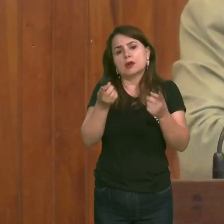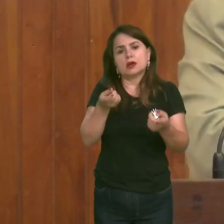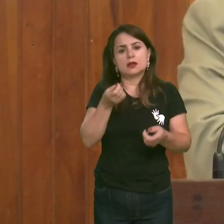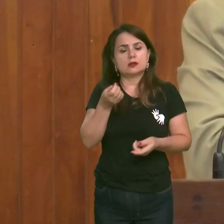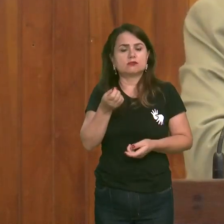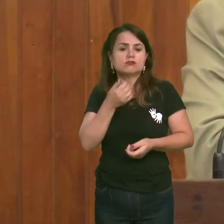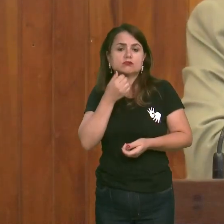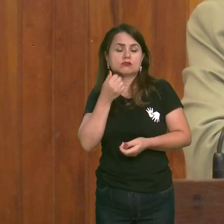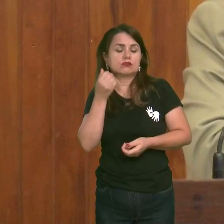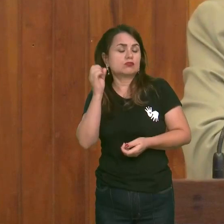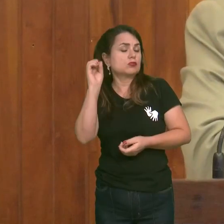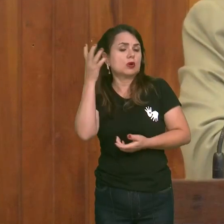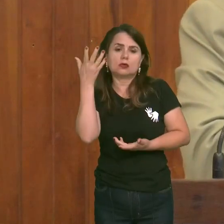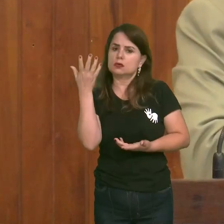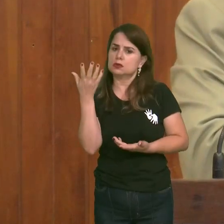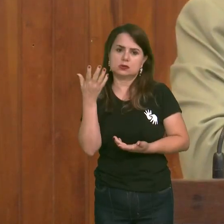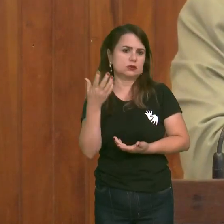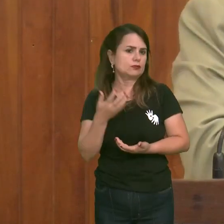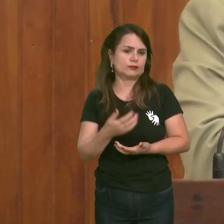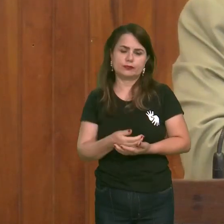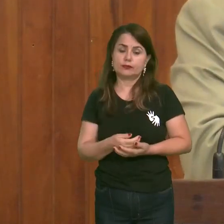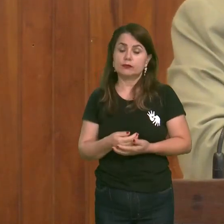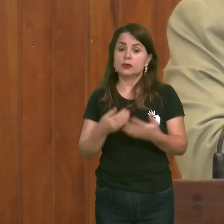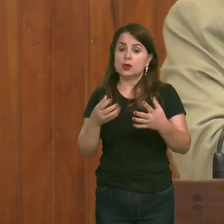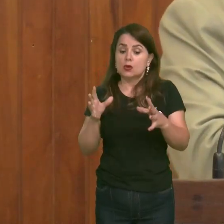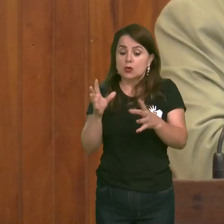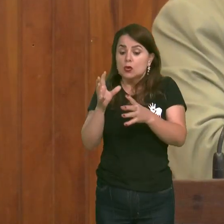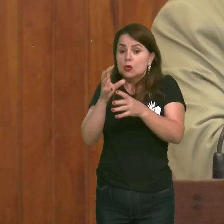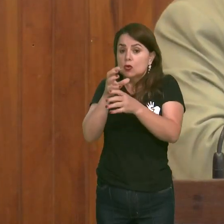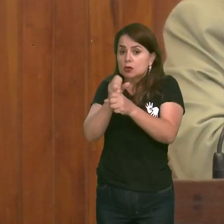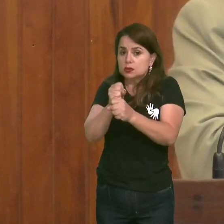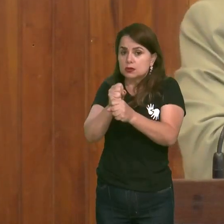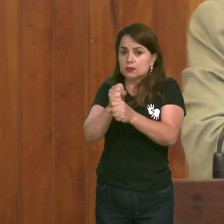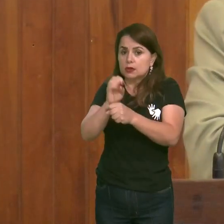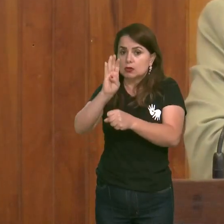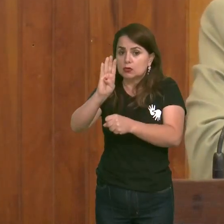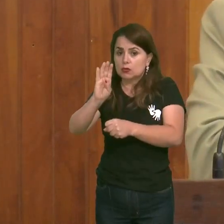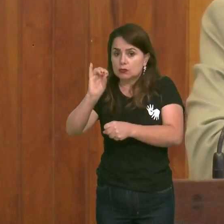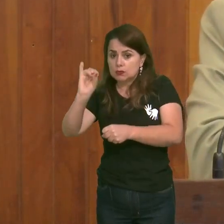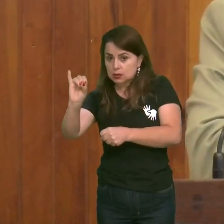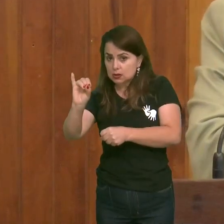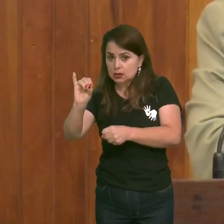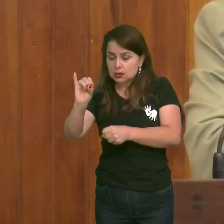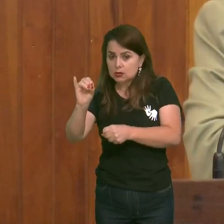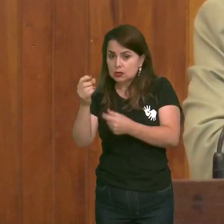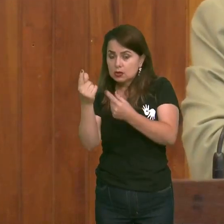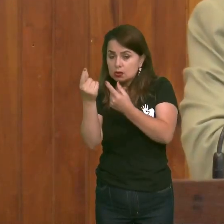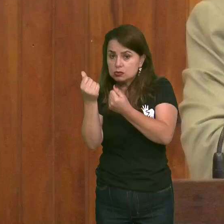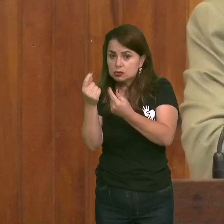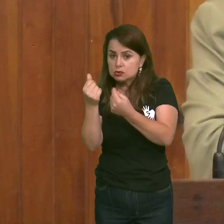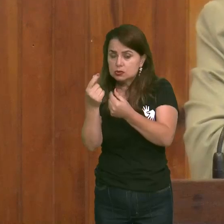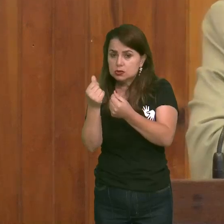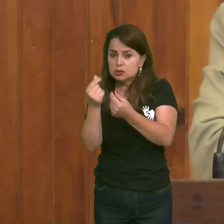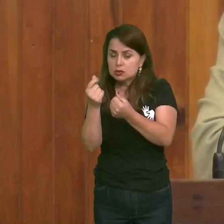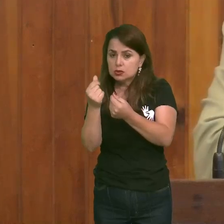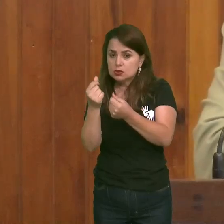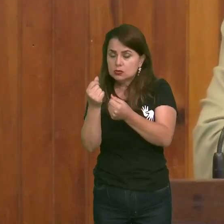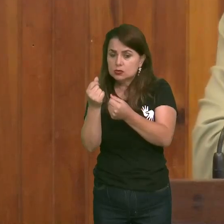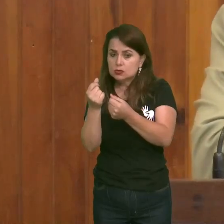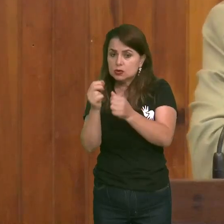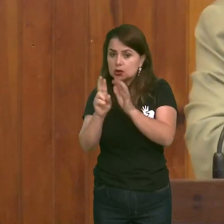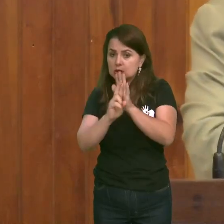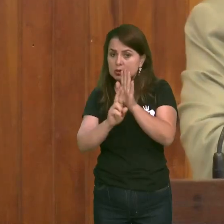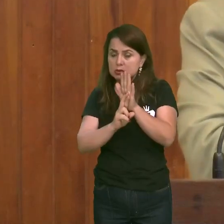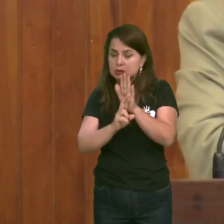então você tem um orçamento bilionário bilionário no total a receita